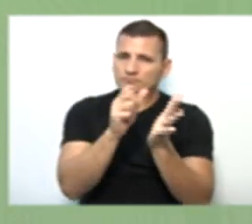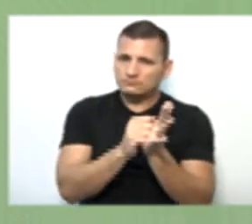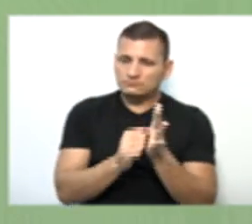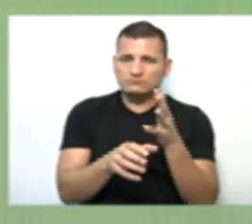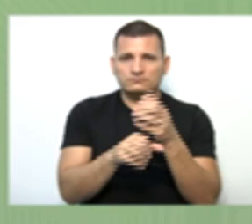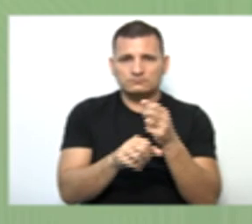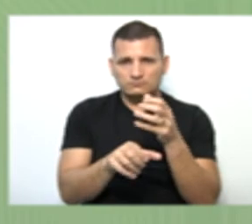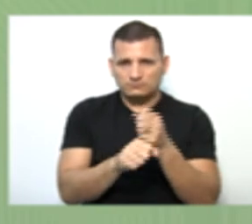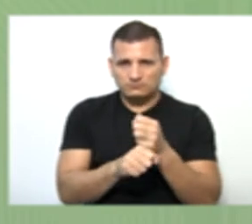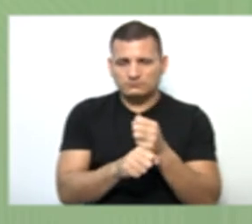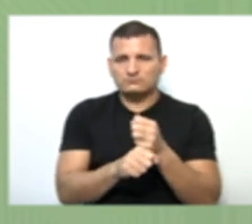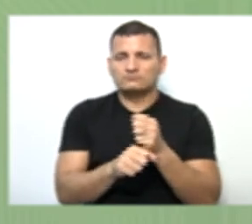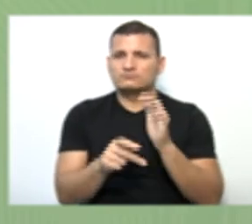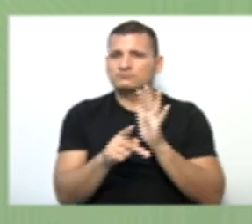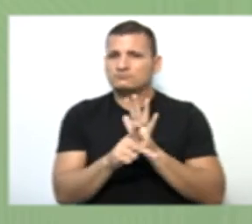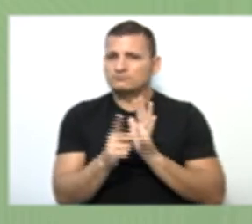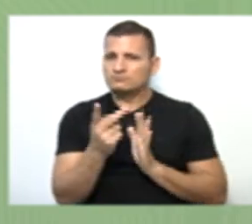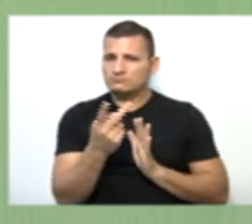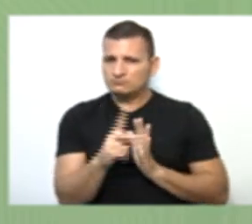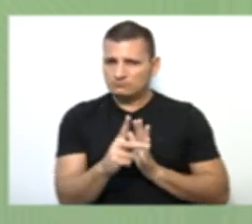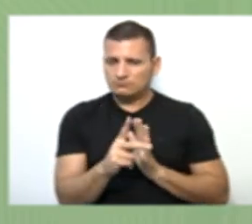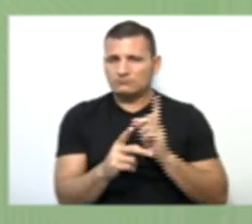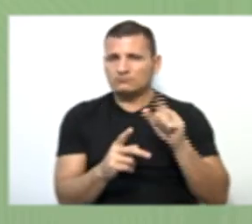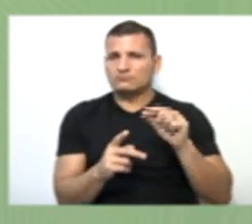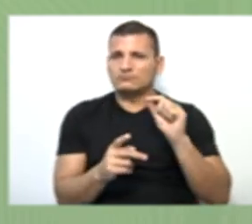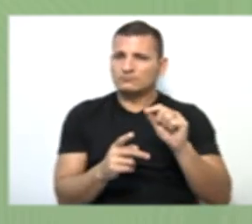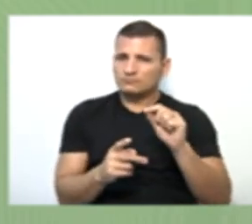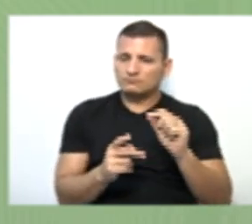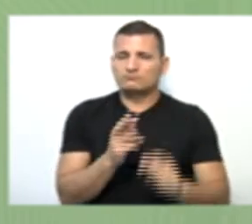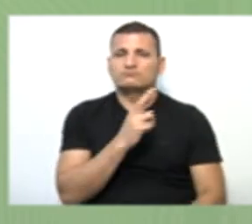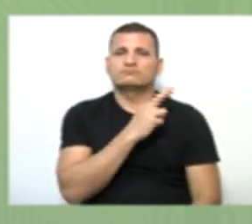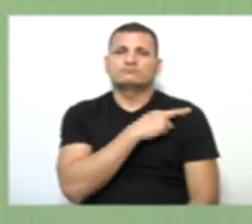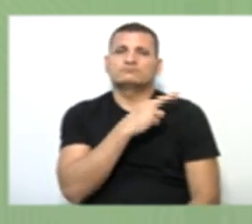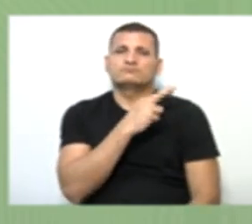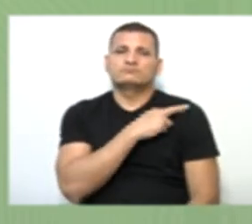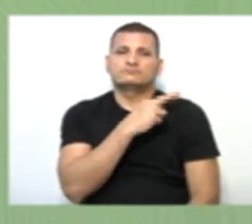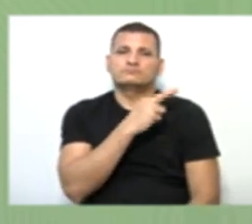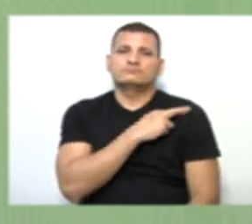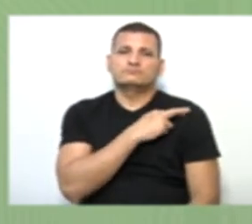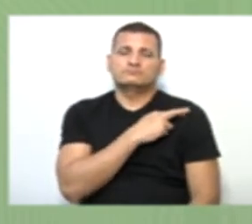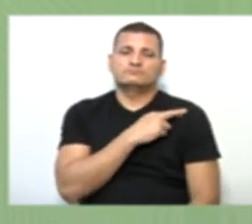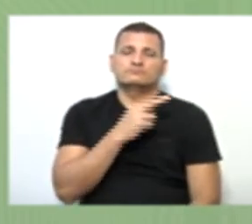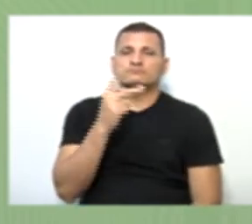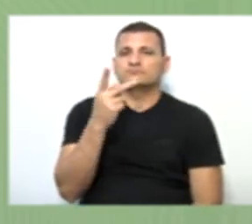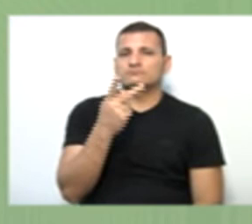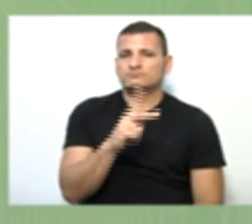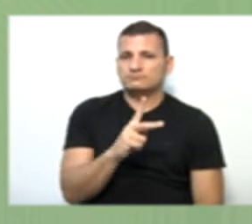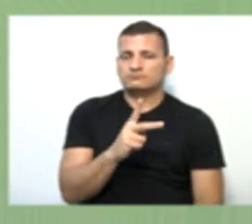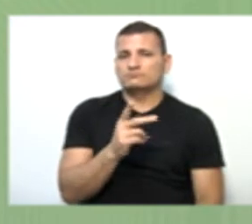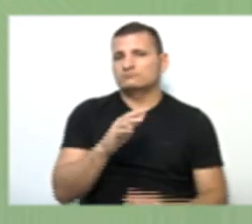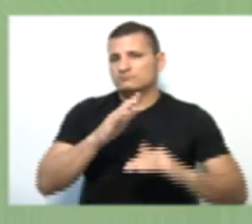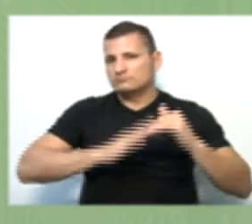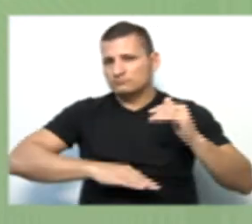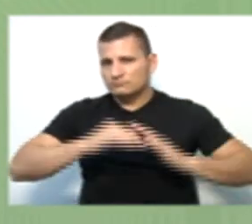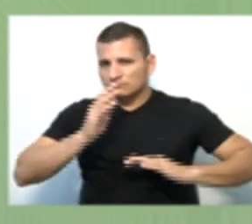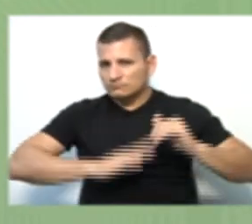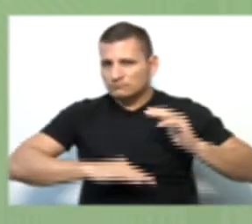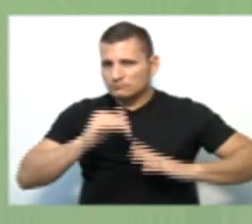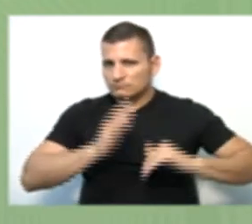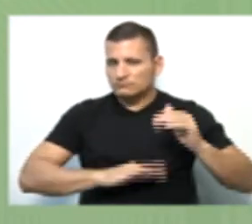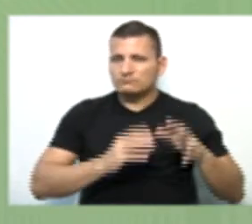demonstrações contábeis, é de atribuição e responsabilidade exclusiva do contabilista,